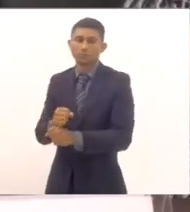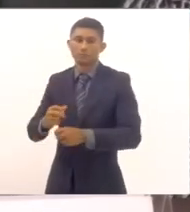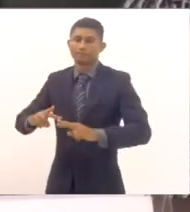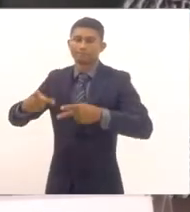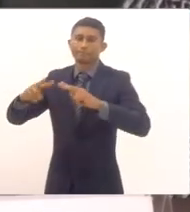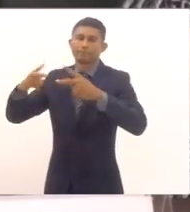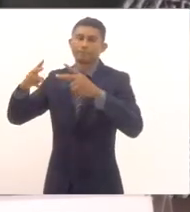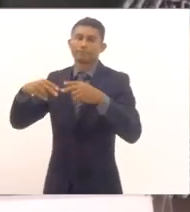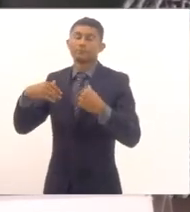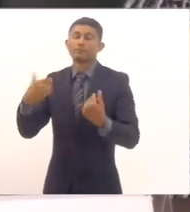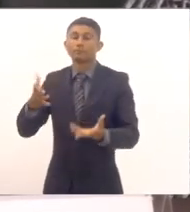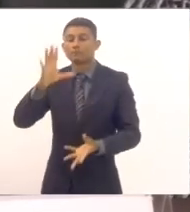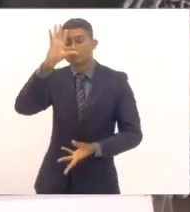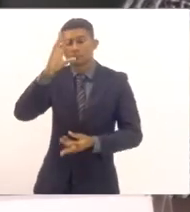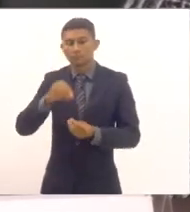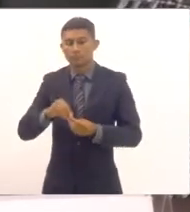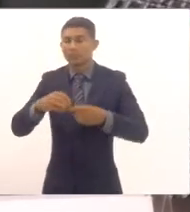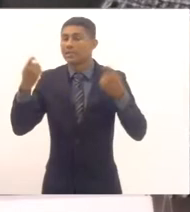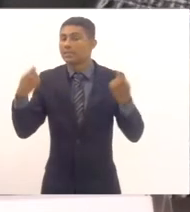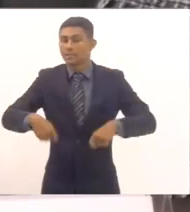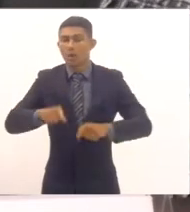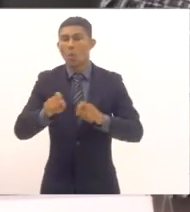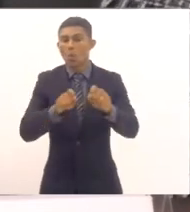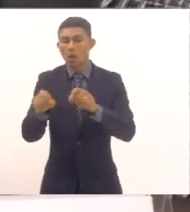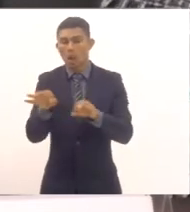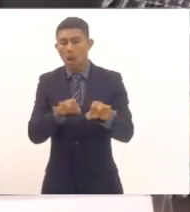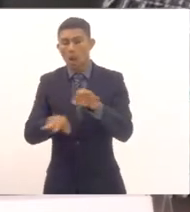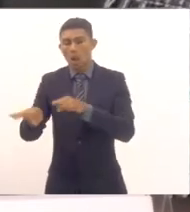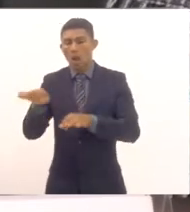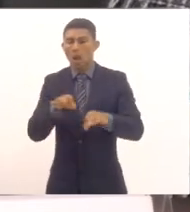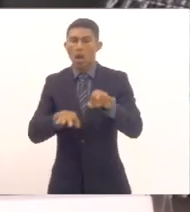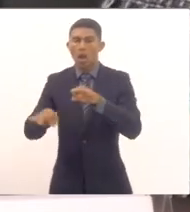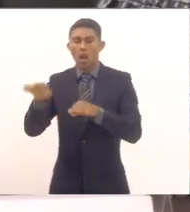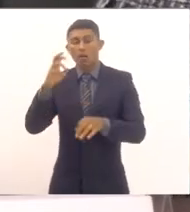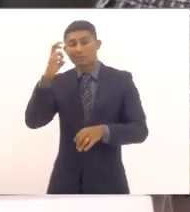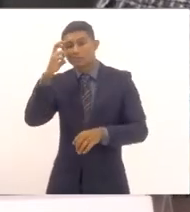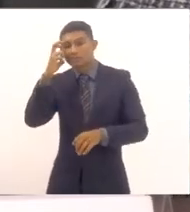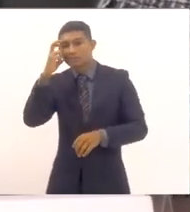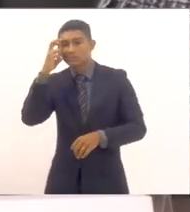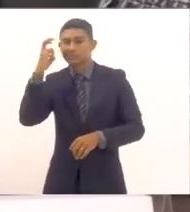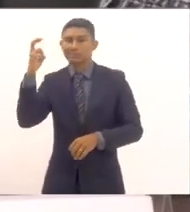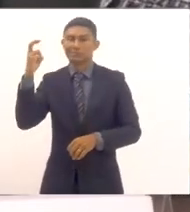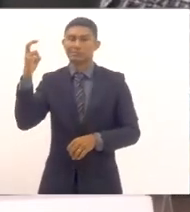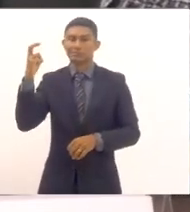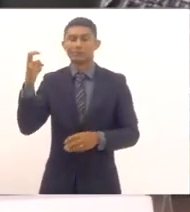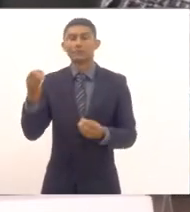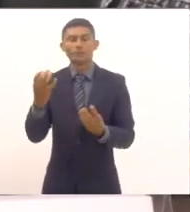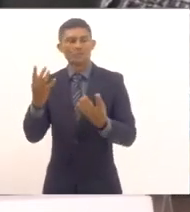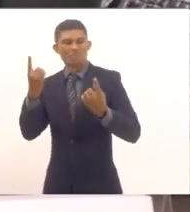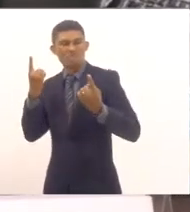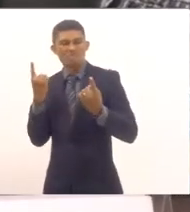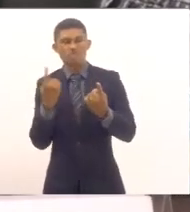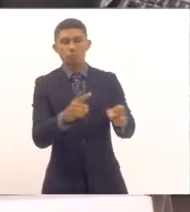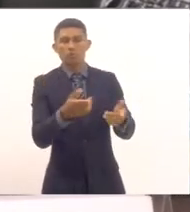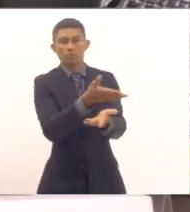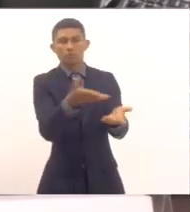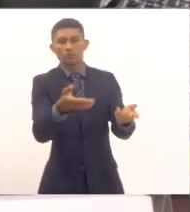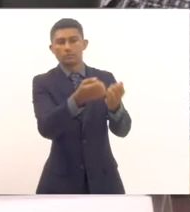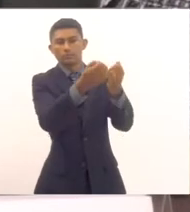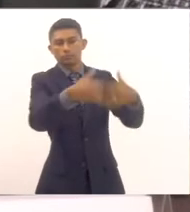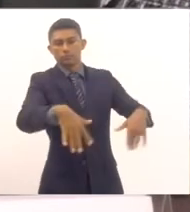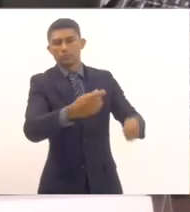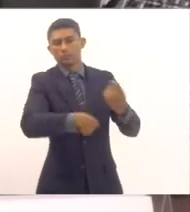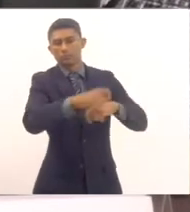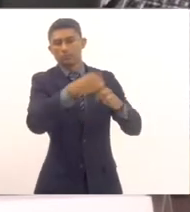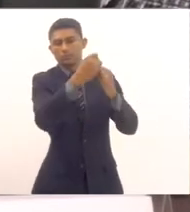inteligência é a questão central para fazer essas operações que de prejuízos ao bolso e